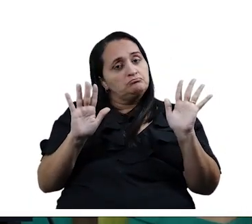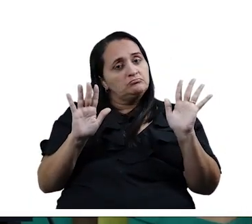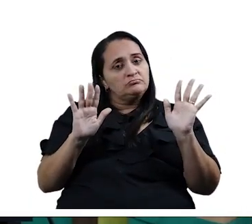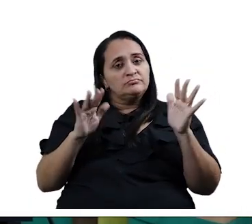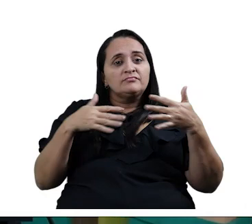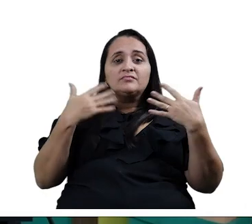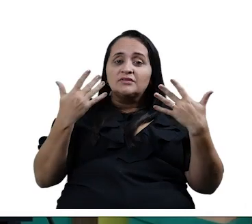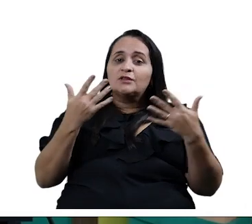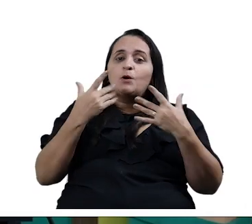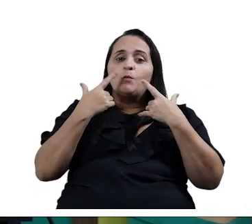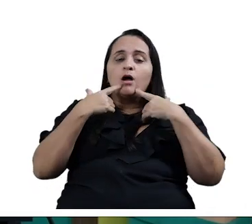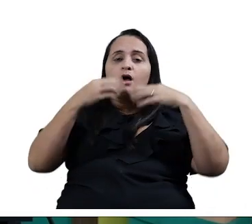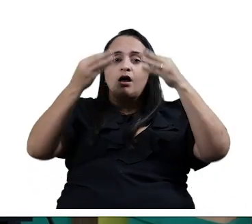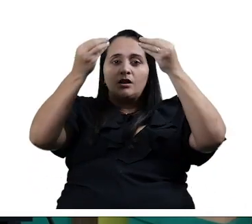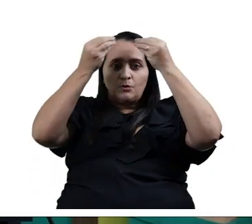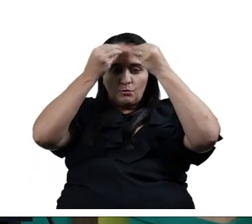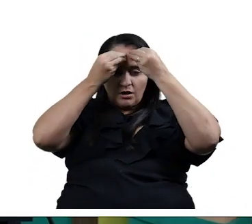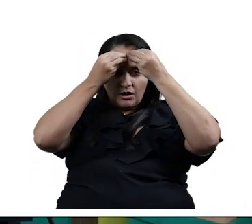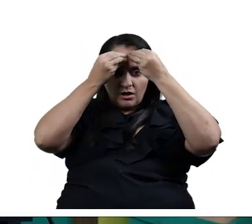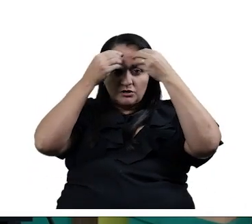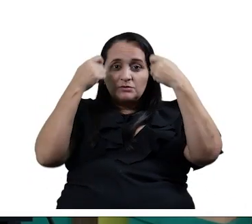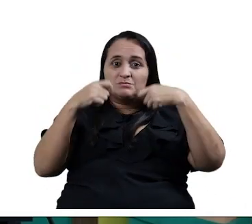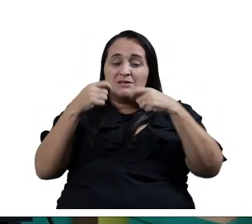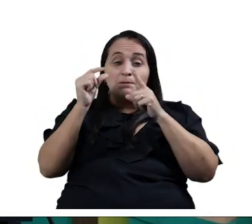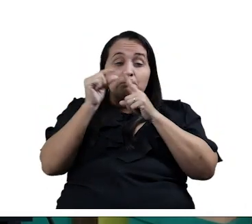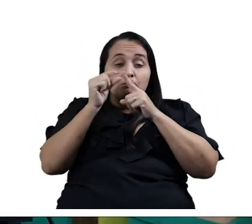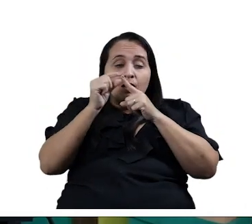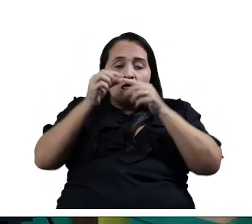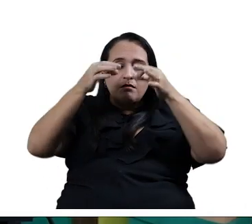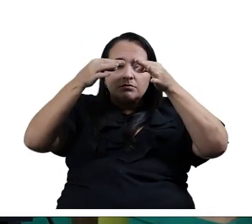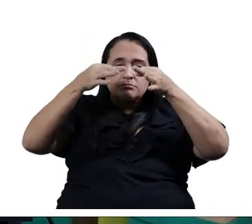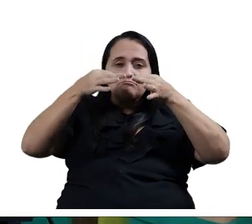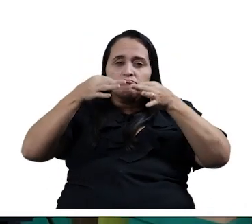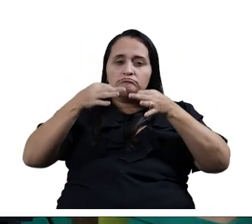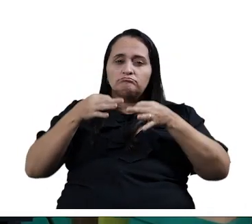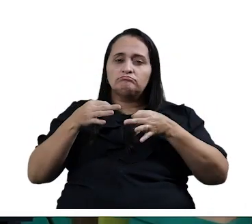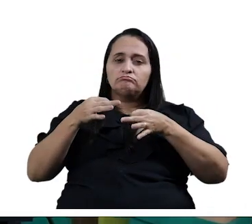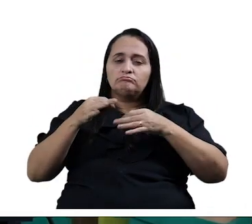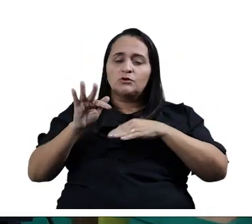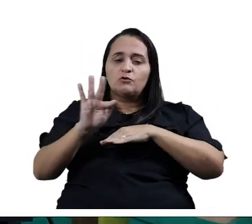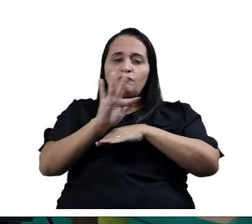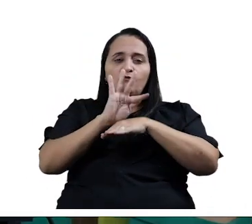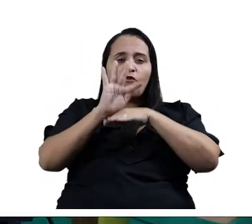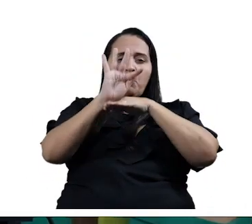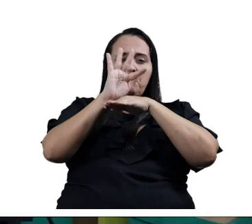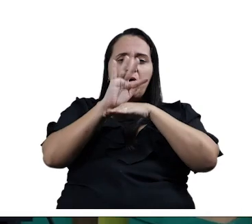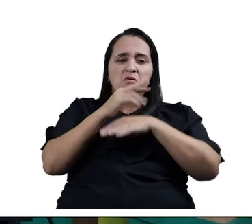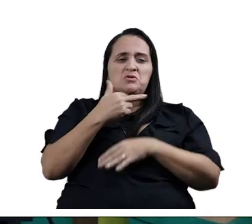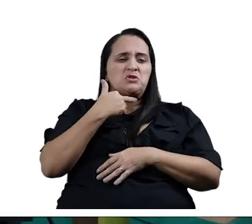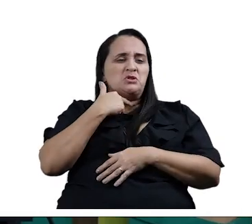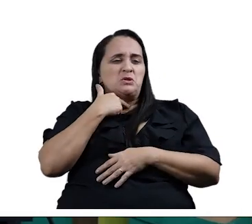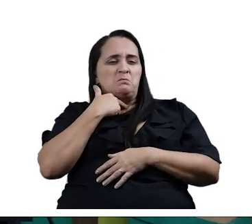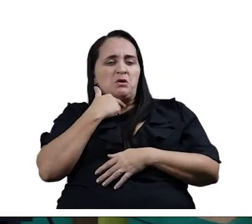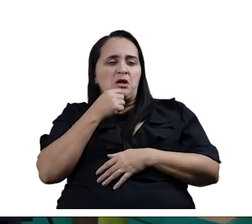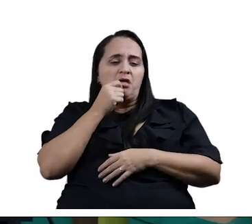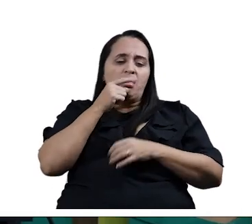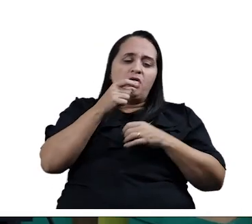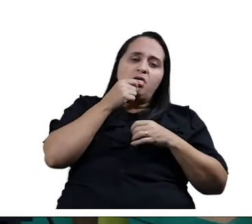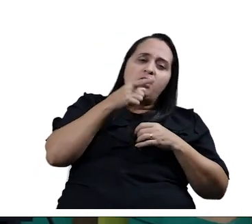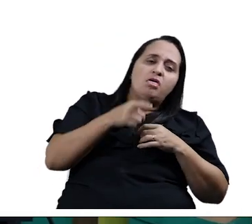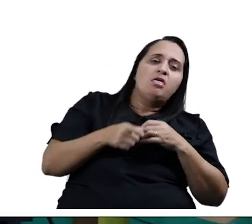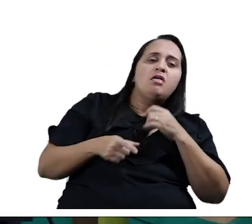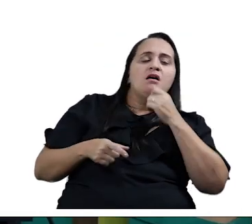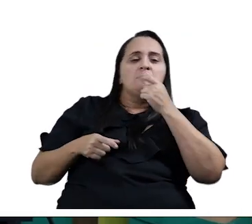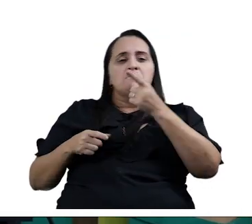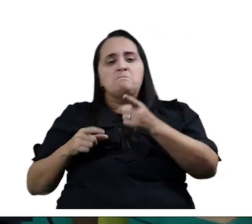é formal, ou seja, a pessoa que escreve o texto, ela não deve fazer uso de gírias,